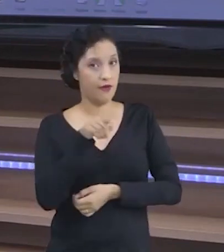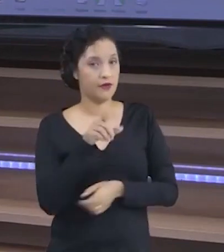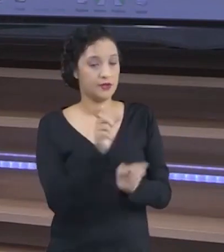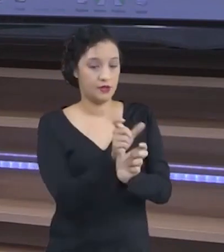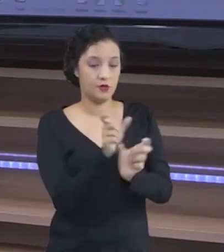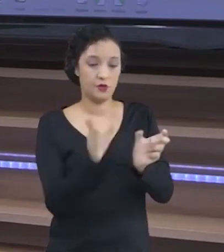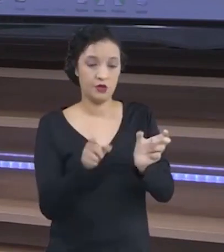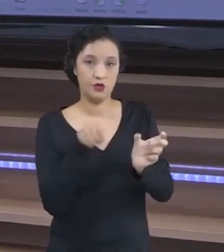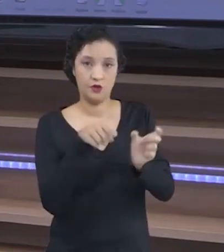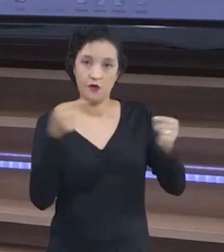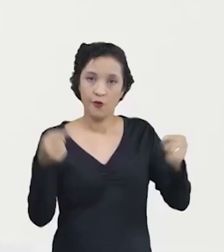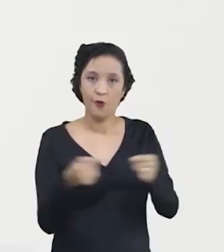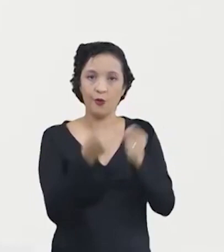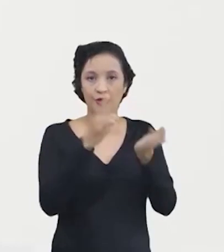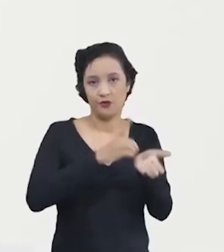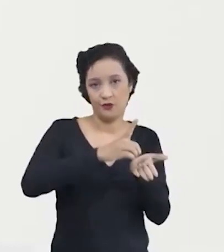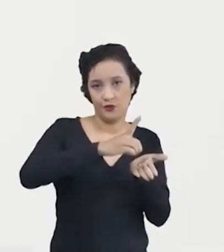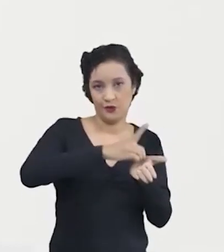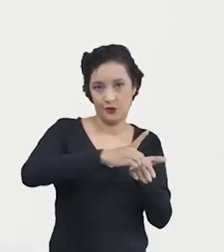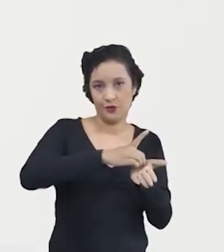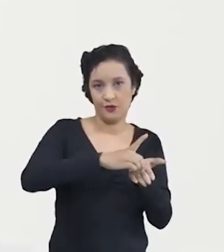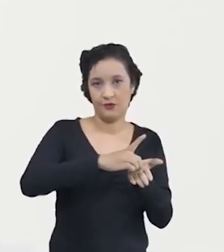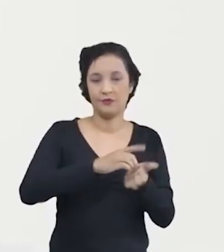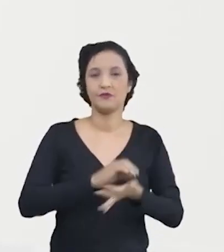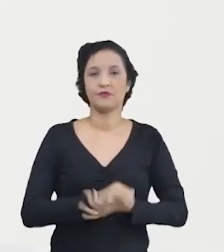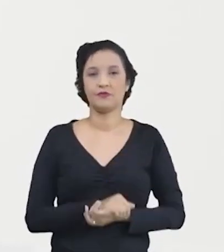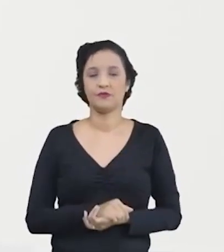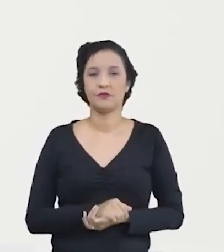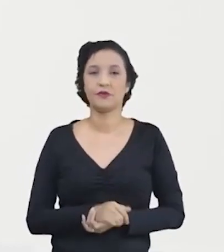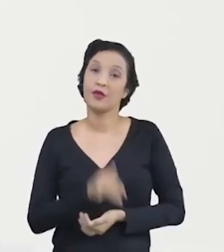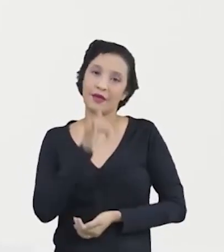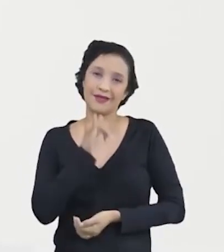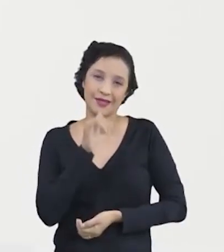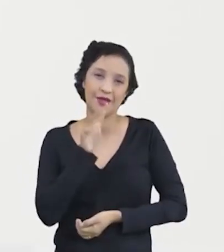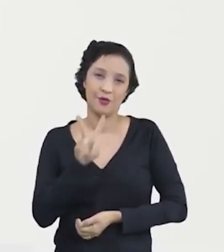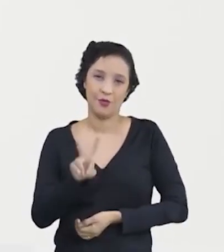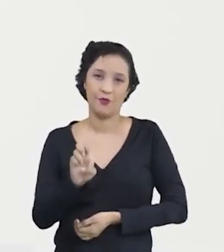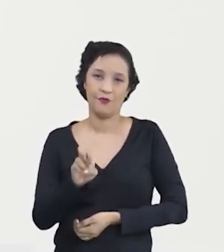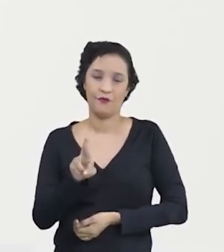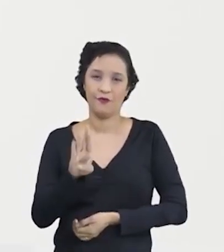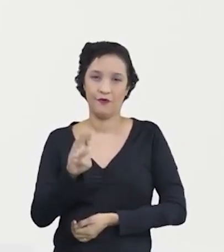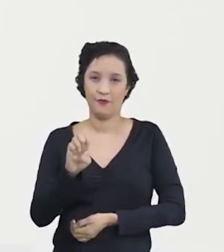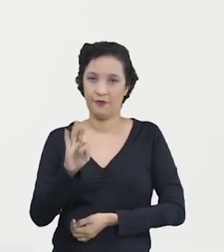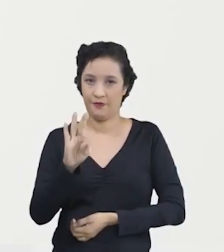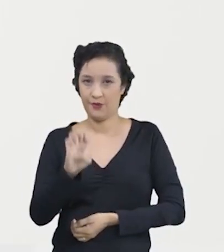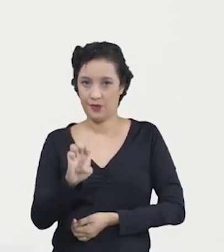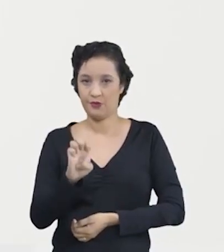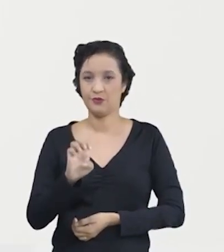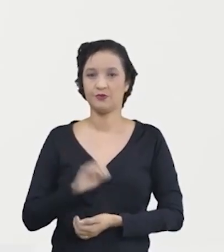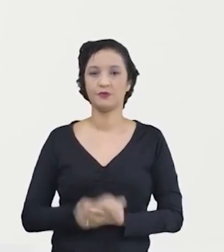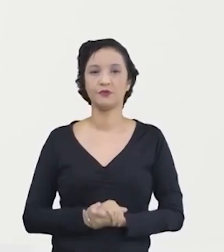expositivo. Olha a enciclopédia, as verbetes da enciclopédia. Vamos lá.